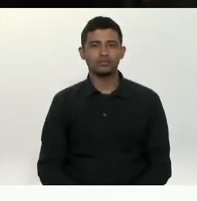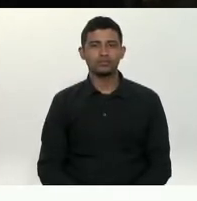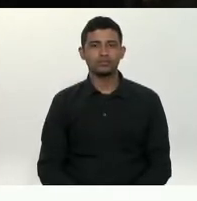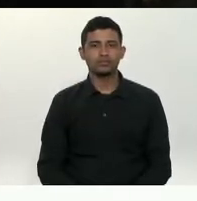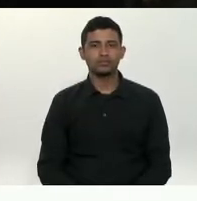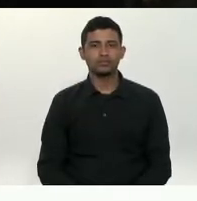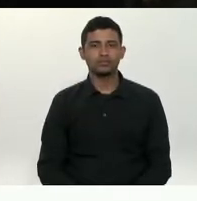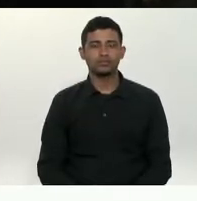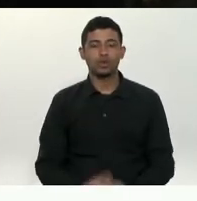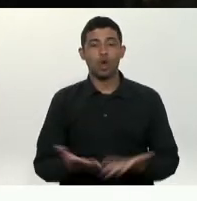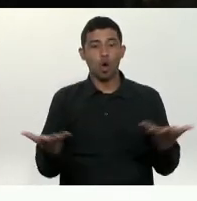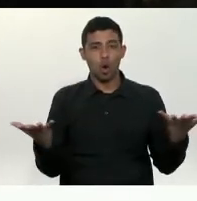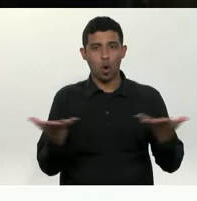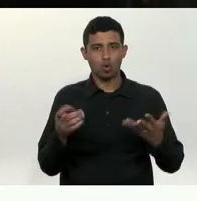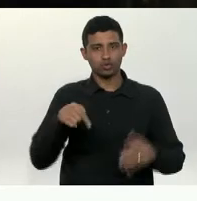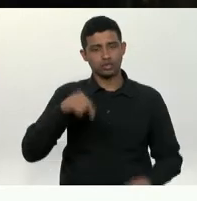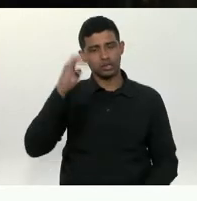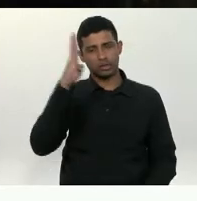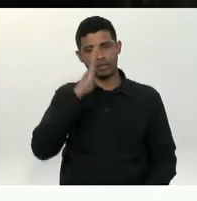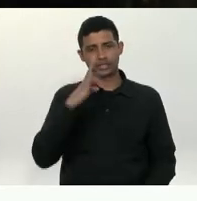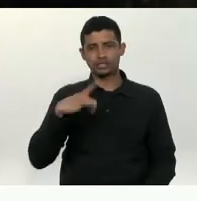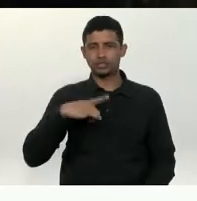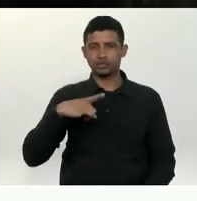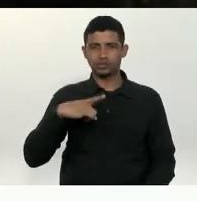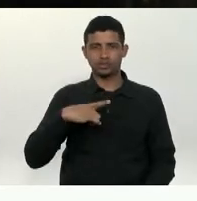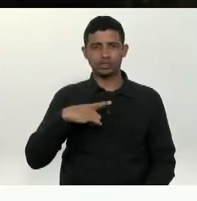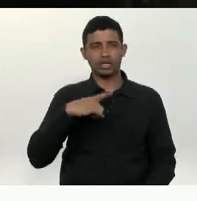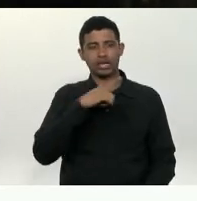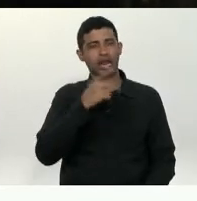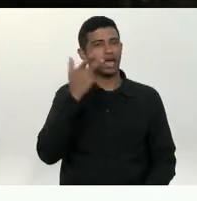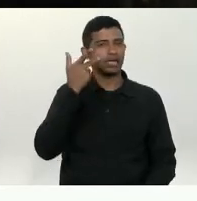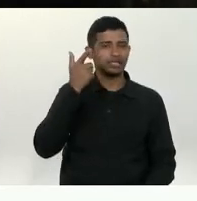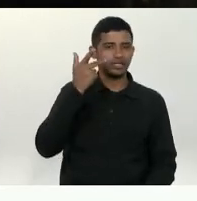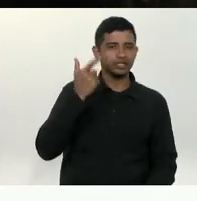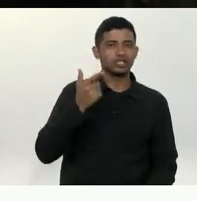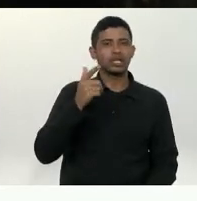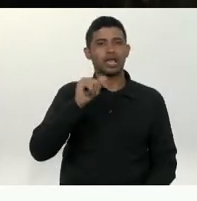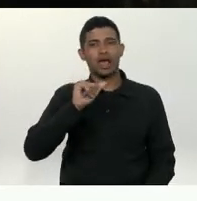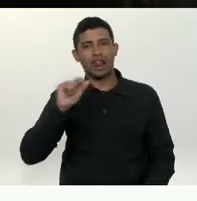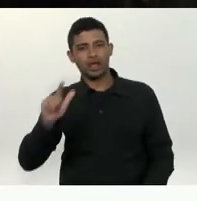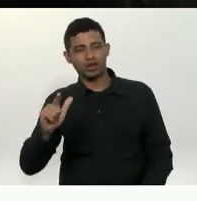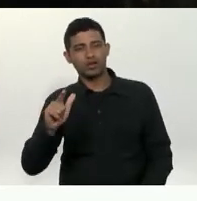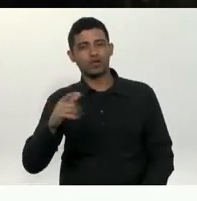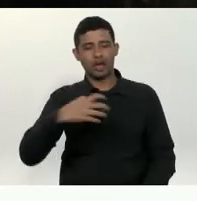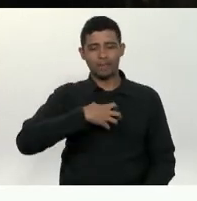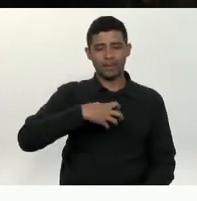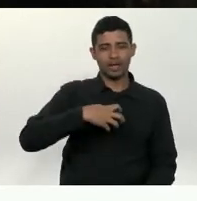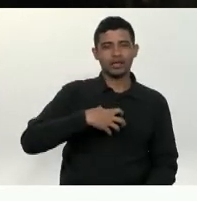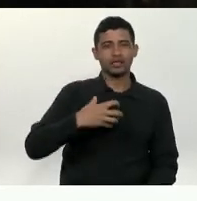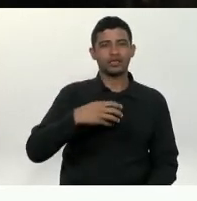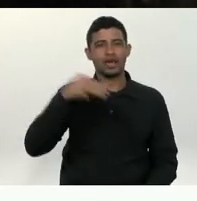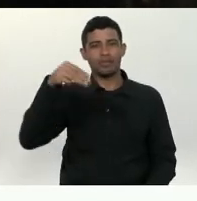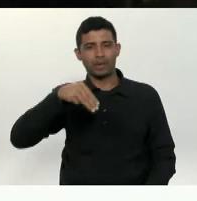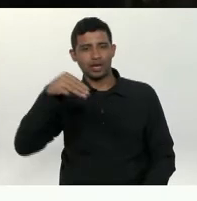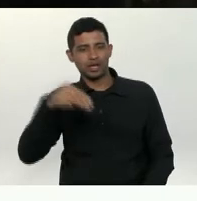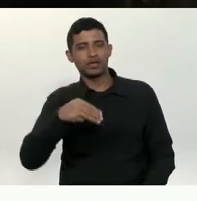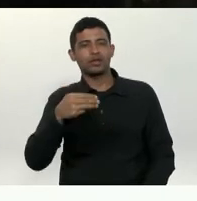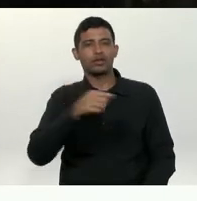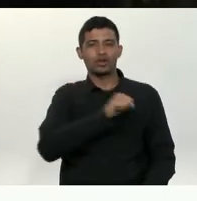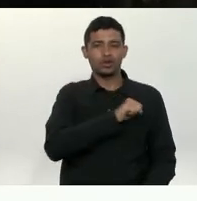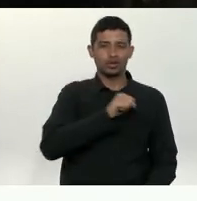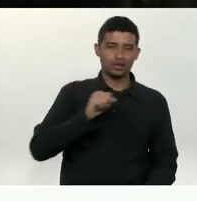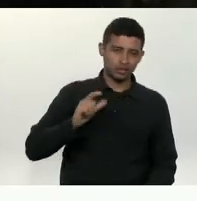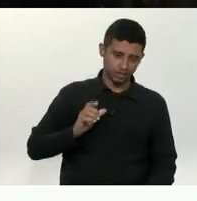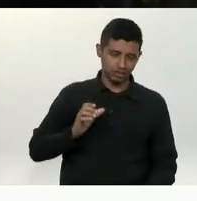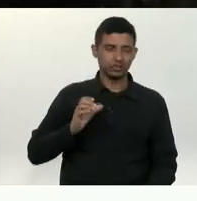Nós temos hoje no Brasil Sergipe, Alagoas, Bahia, Goiás, Maranhão, Santa Catarina, Minas Gerais, Rio Grande do Sul e